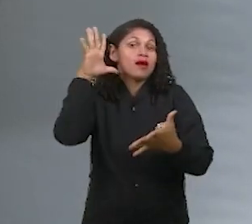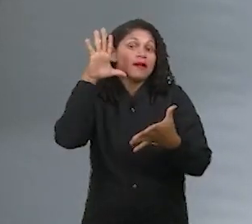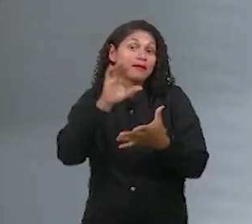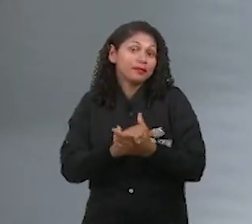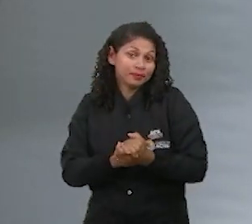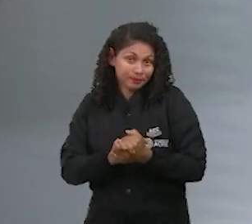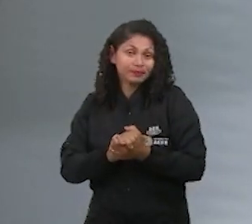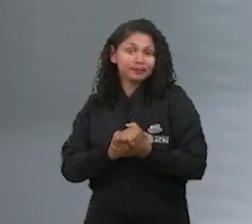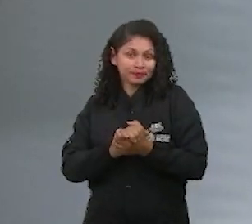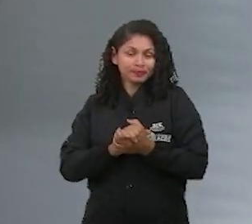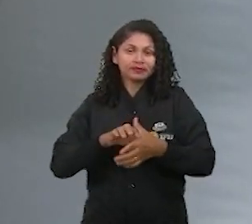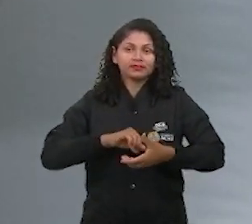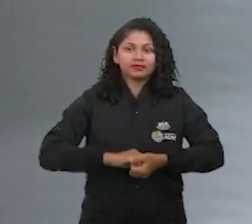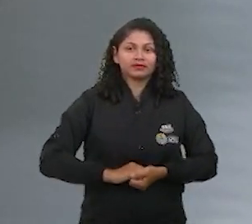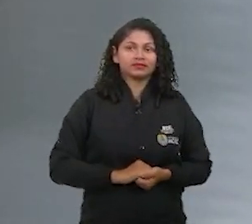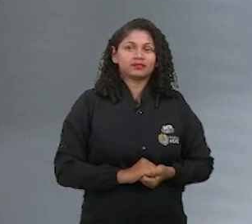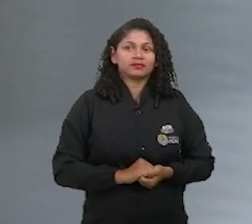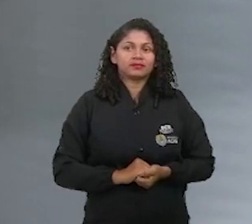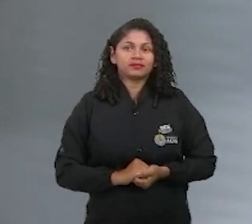vamos conhecer outros autores.